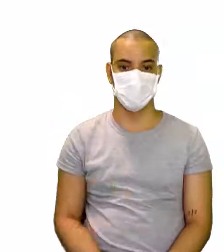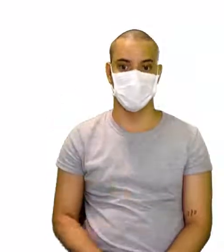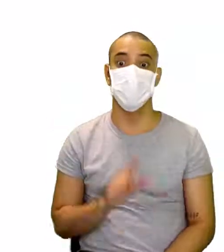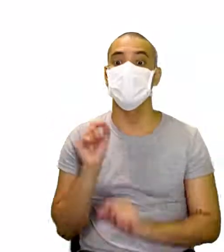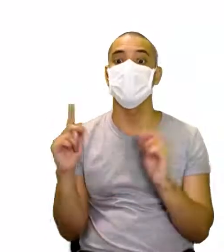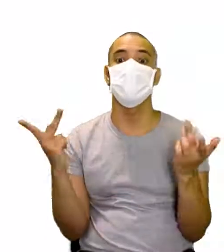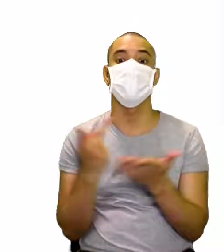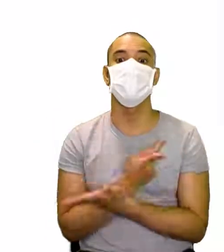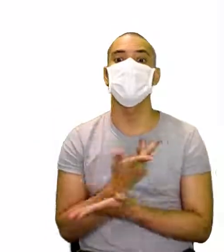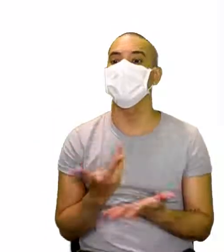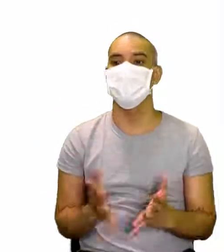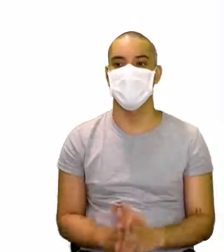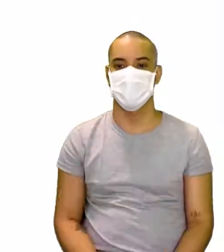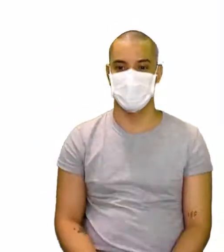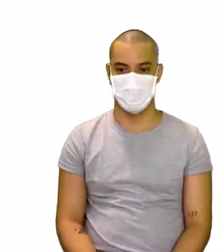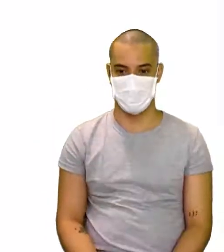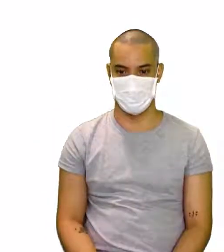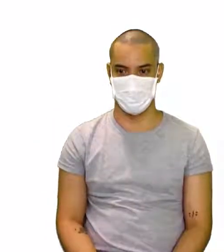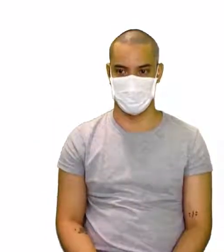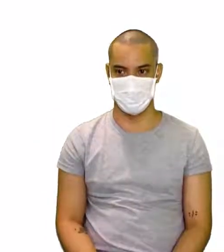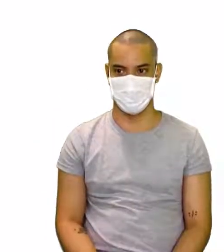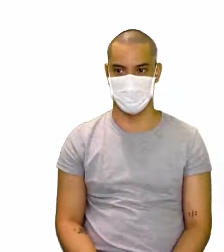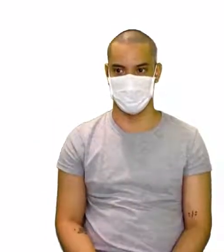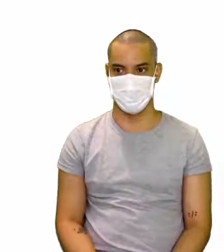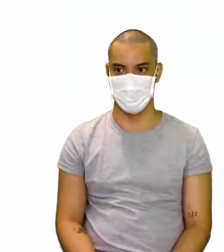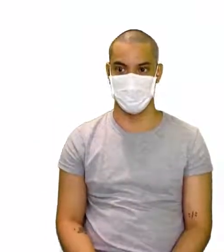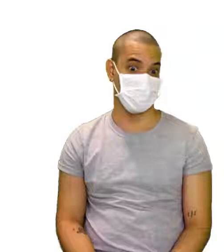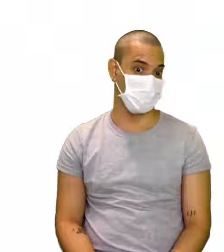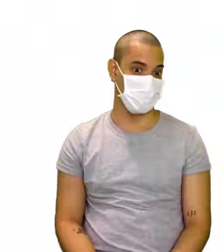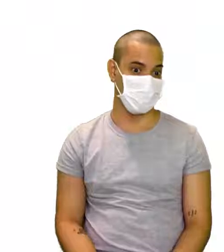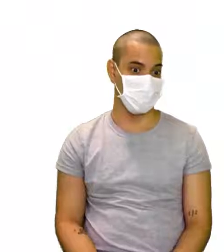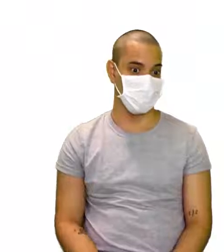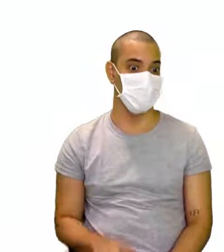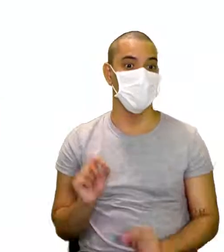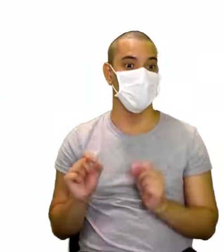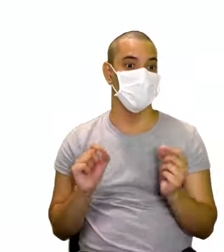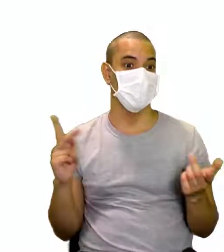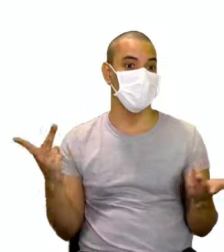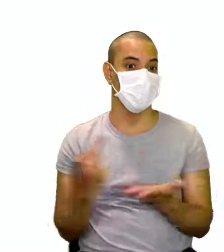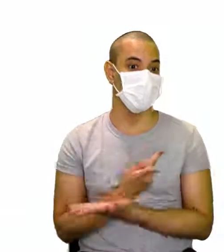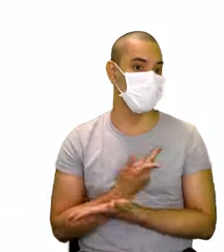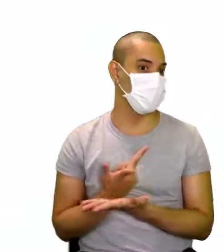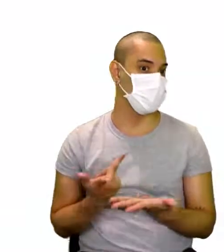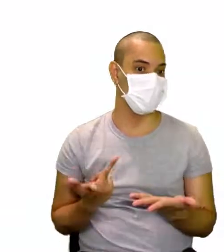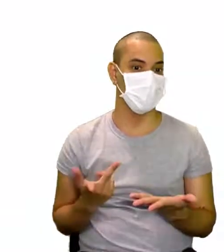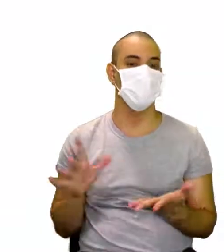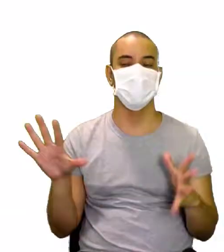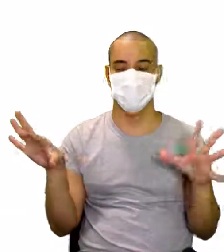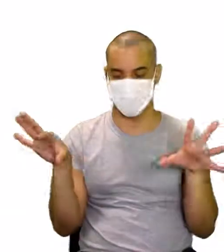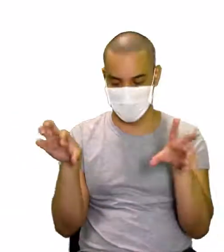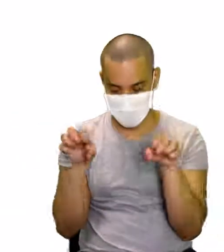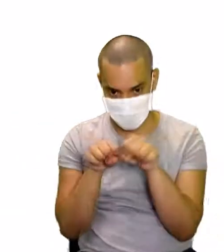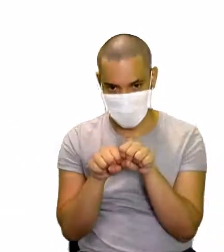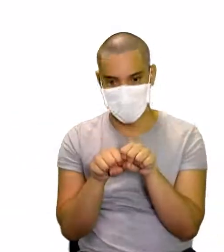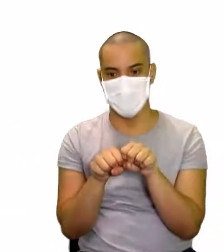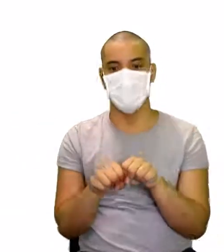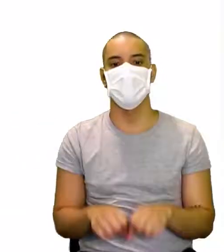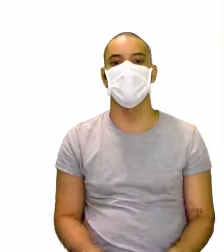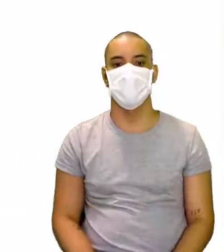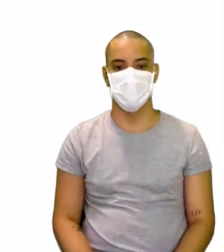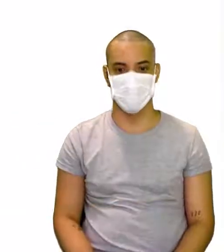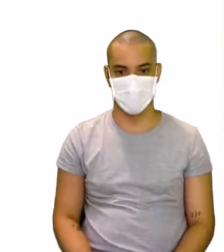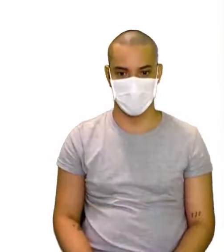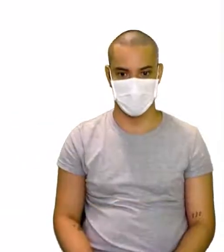vai acontecer? Ele tem a capacidade de atrair esses objetos que estão perto